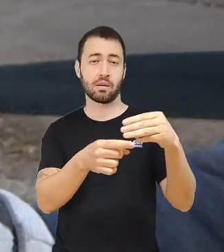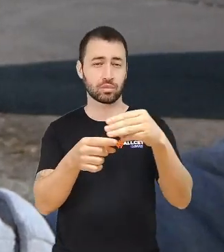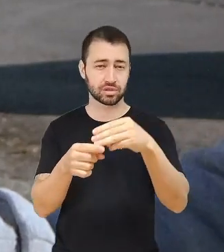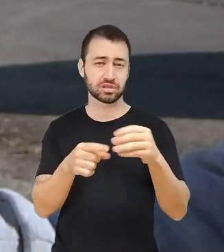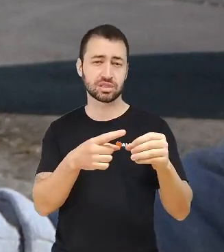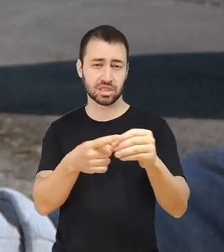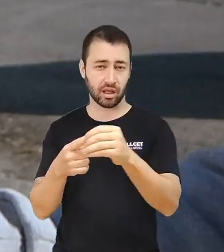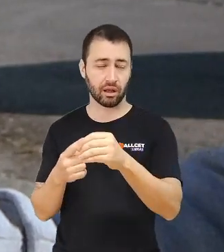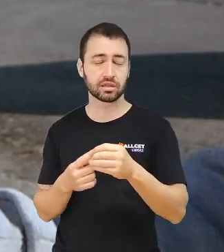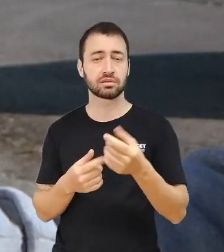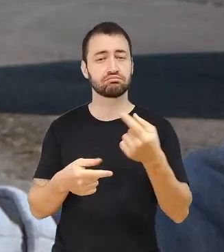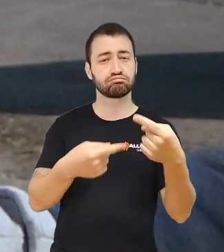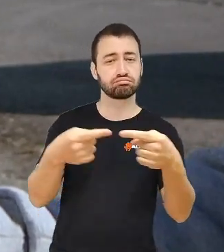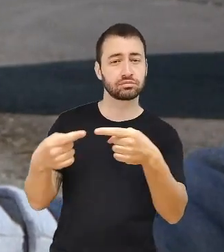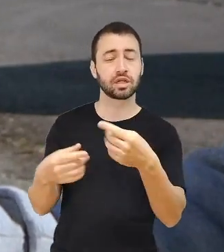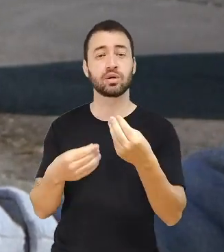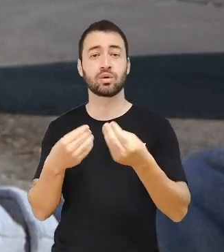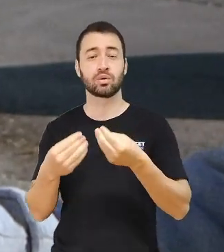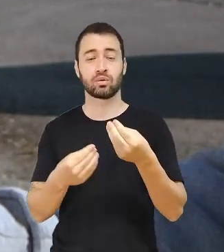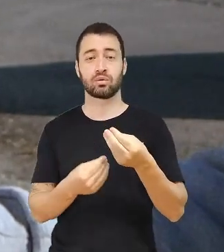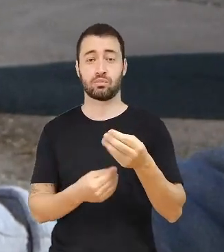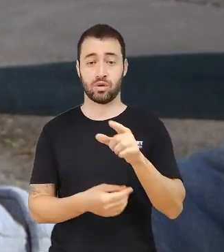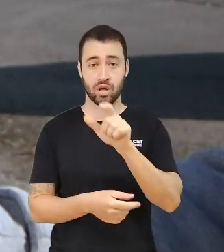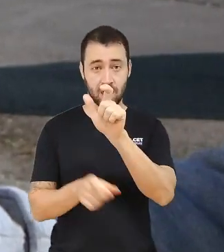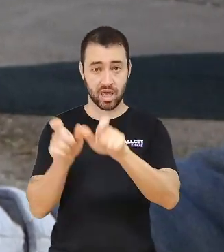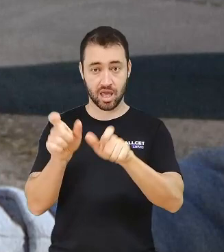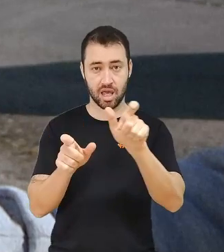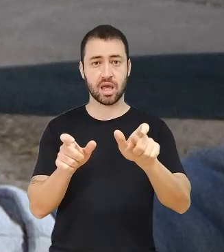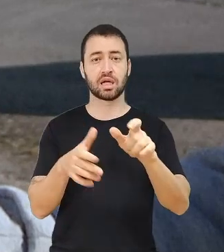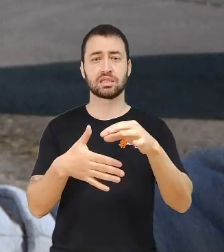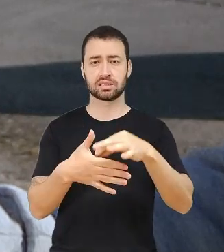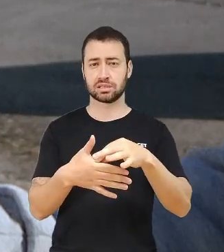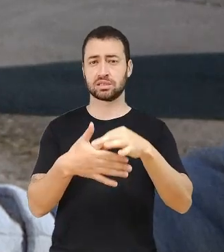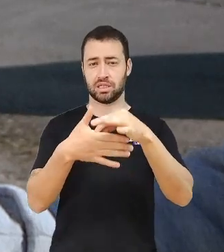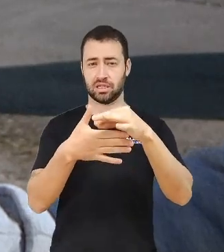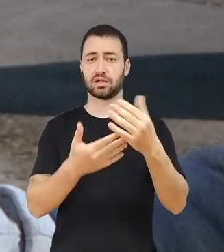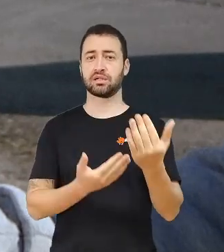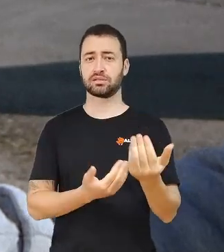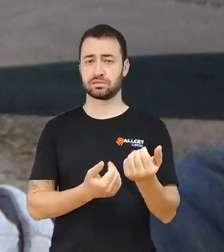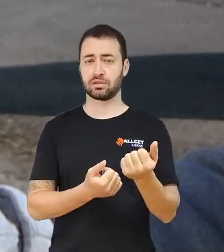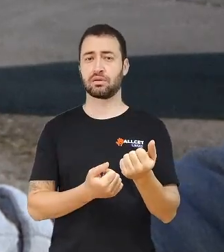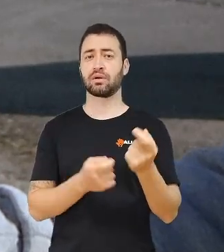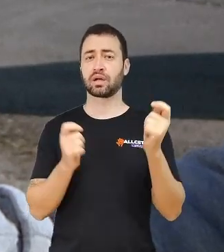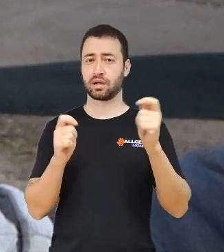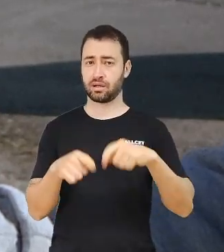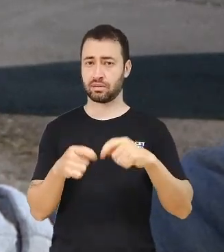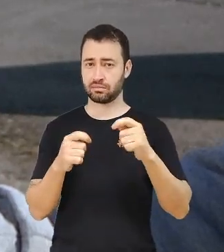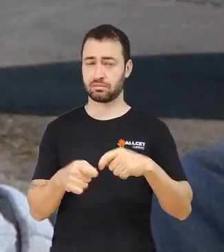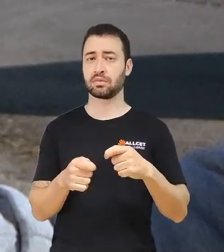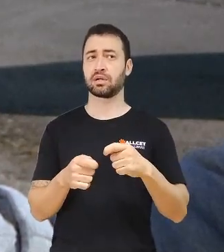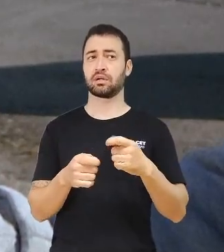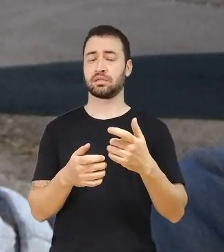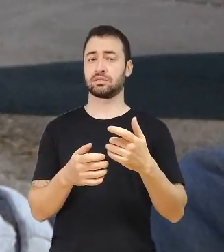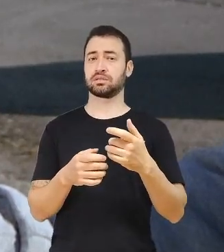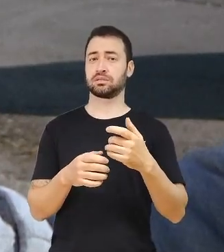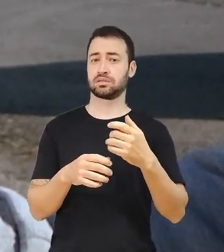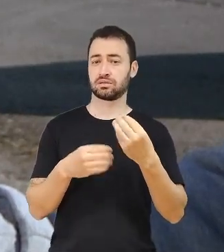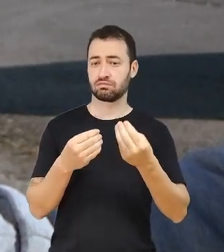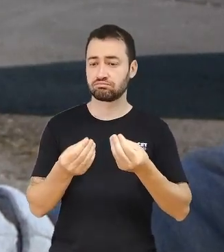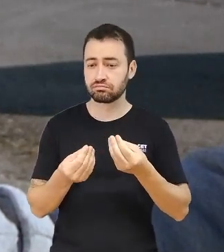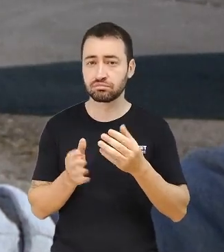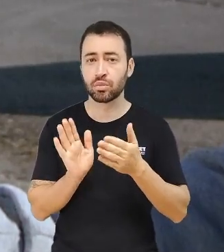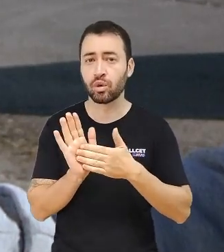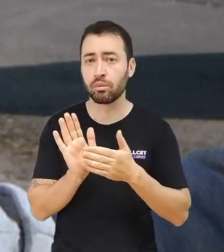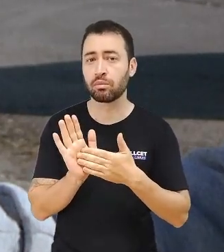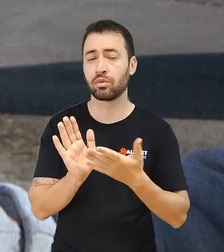para que possam levar para suas para os seus municípios e discutir como que eles enquanto líderes juvenis né